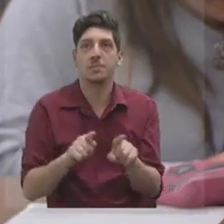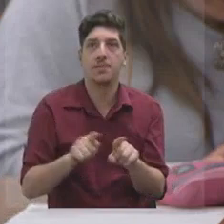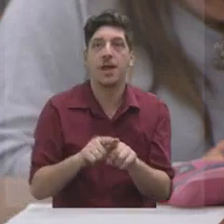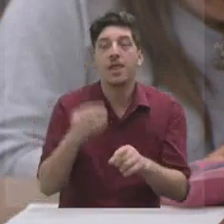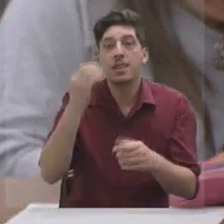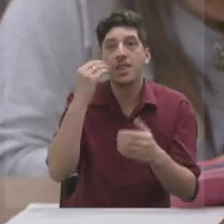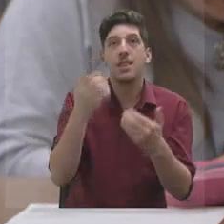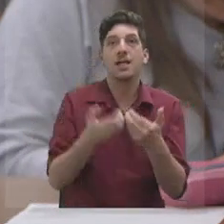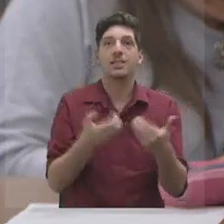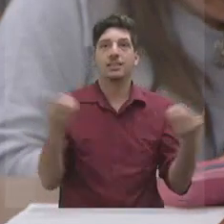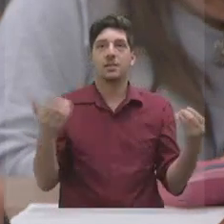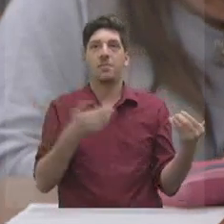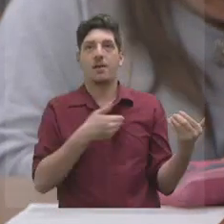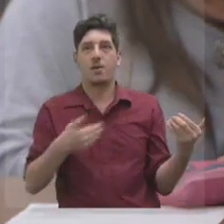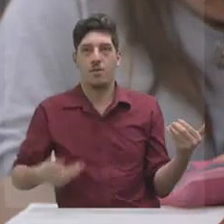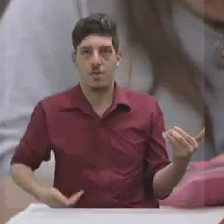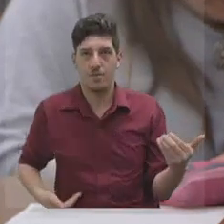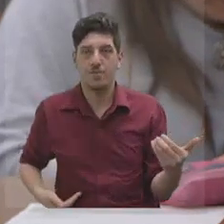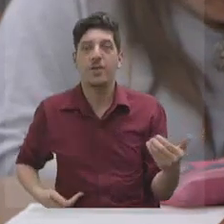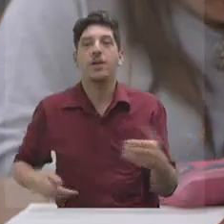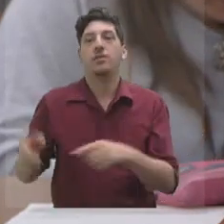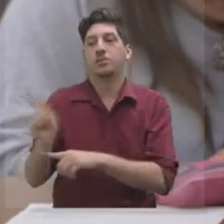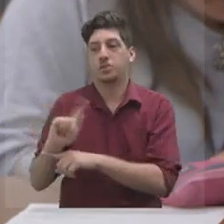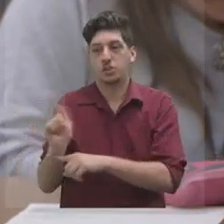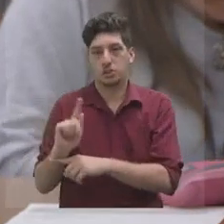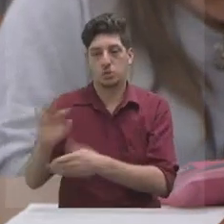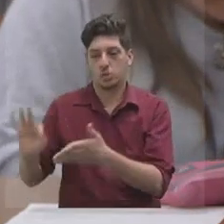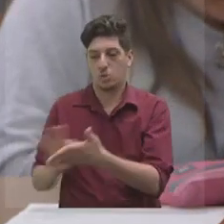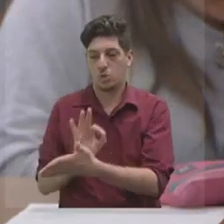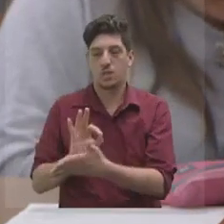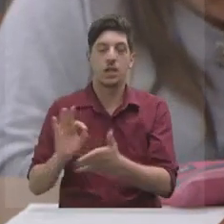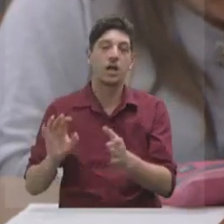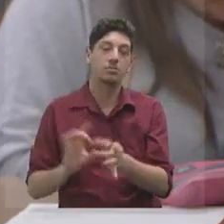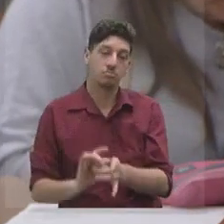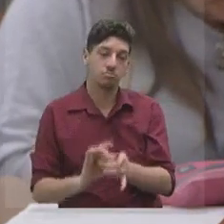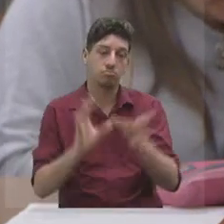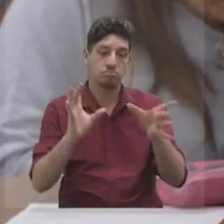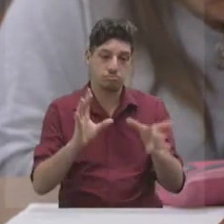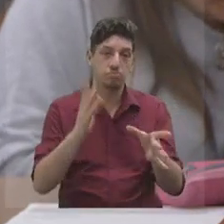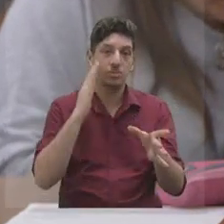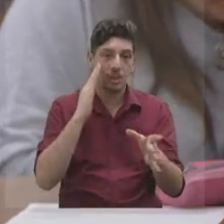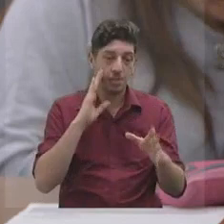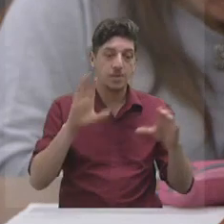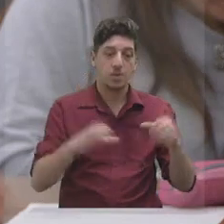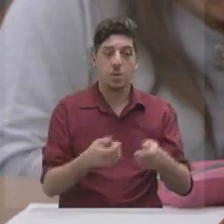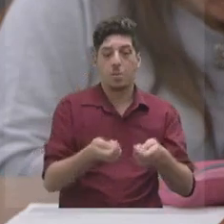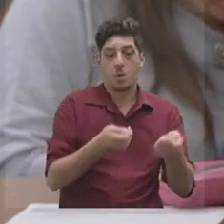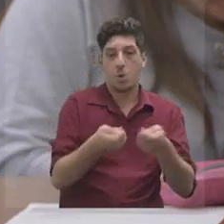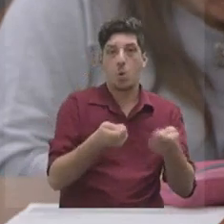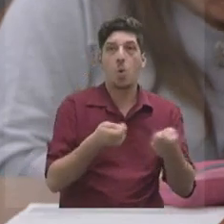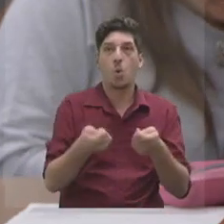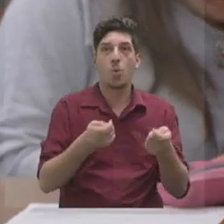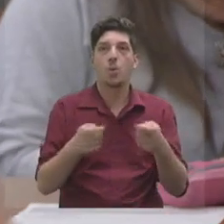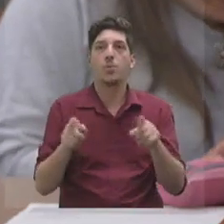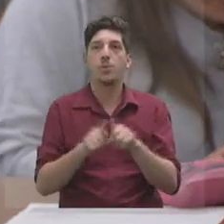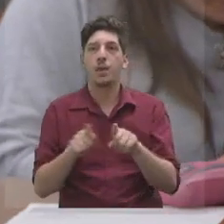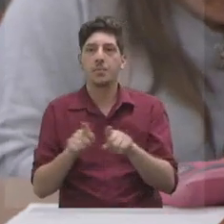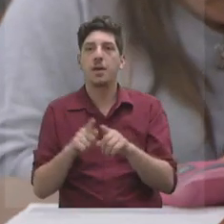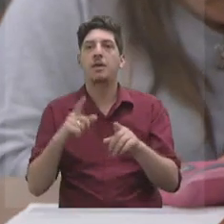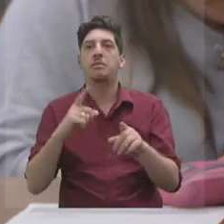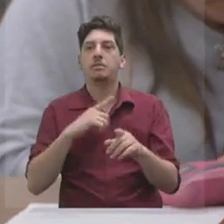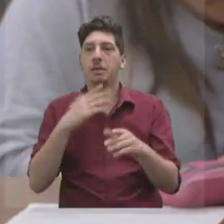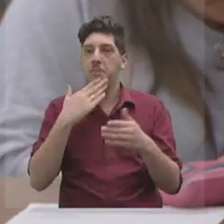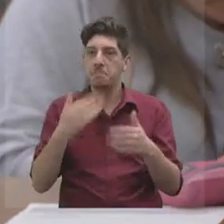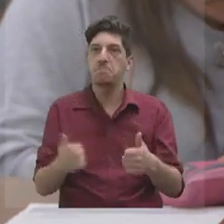o papel do estado enquanto o gestor de contrato poder concedentes do papel do regulador isso vai né ao encontro das melhores